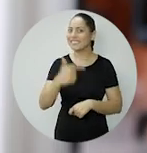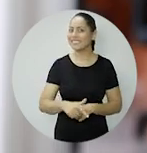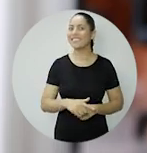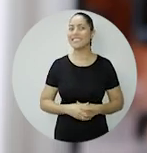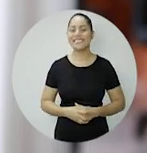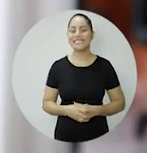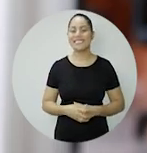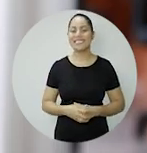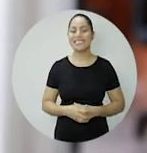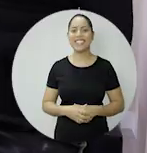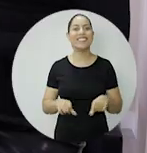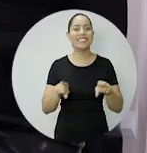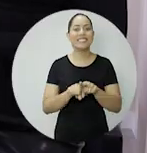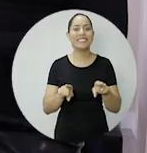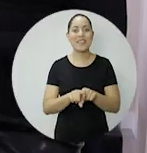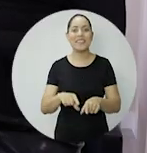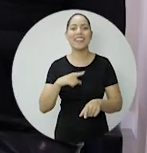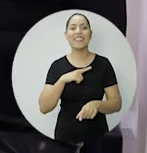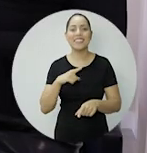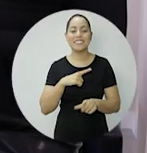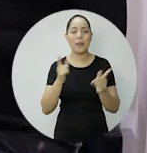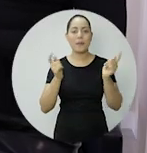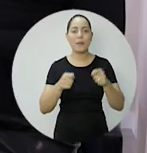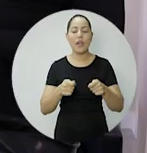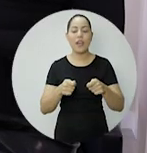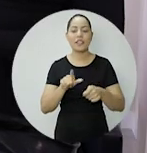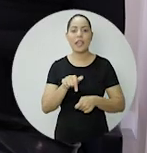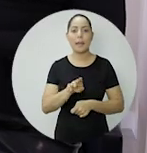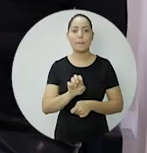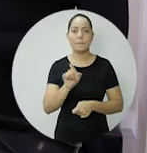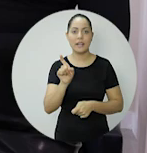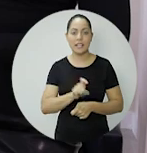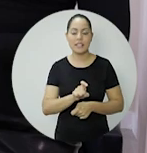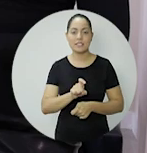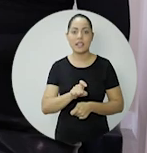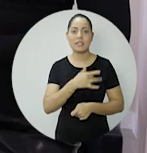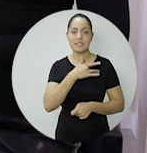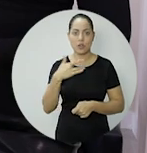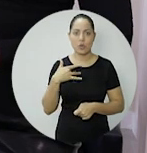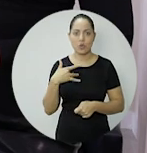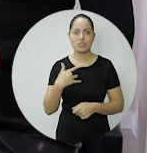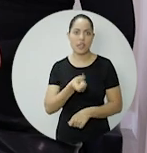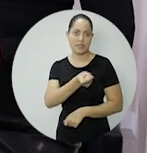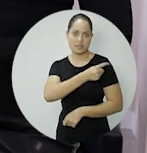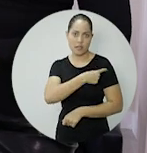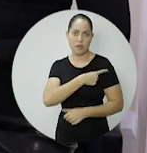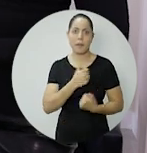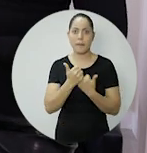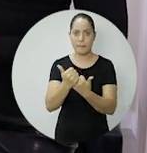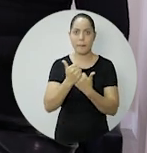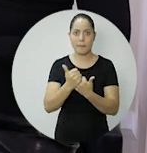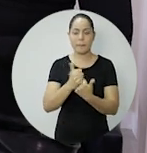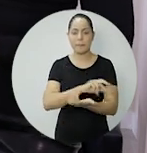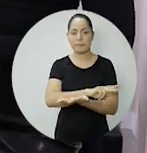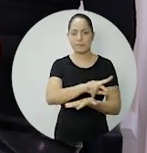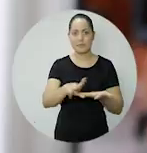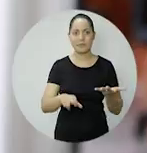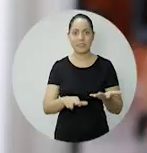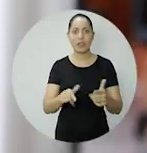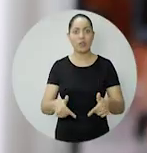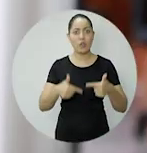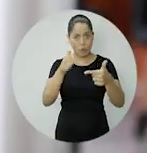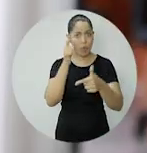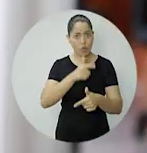ter no ano que vem. E aí nós lançamos também a nossa Blitz da Saúde, em conjunto com a campanha de vacinação, e o grande destaque da nossa Blitz